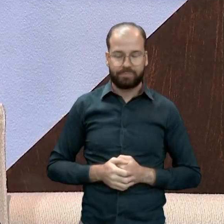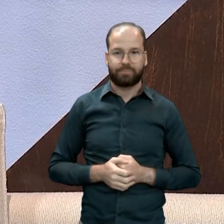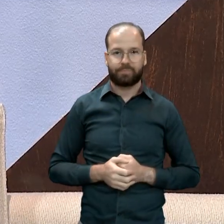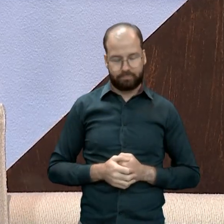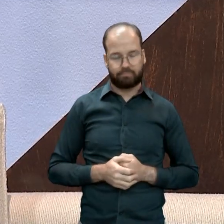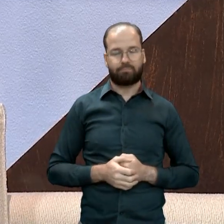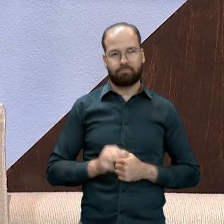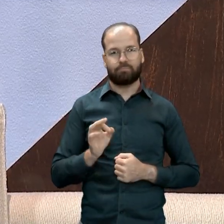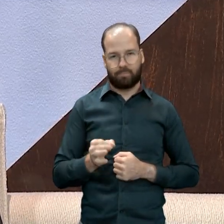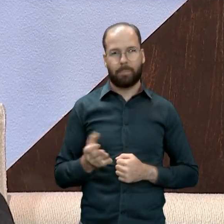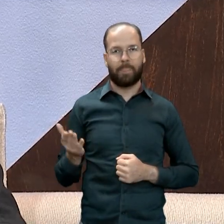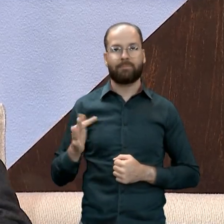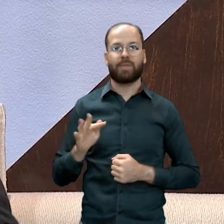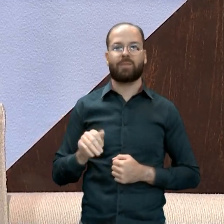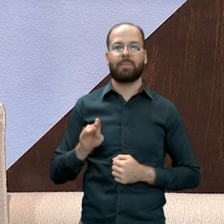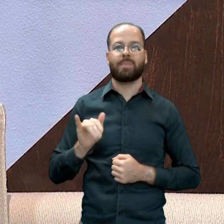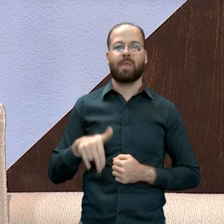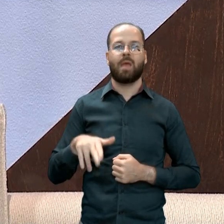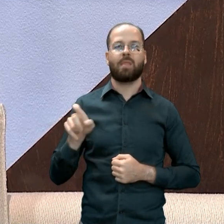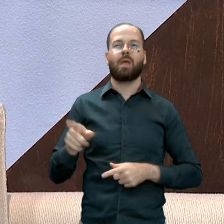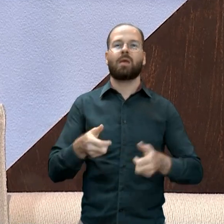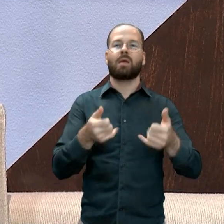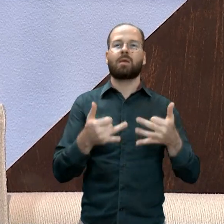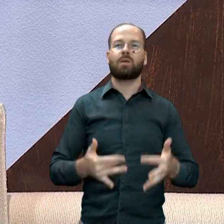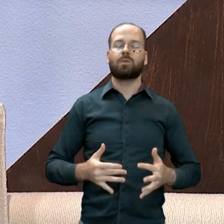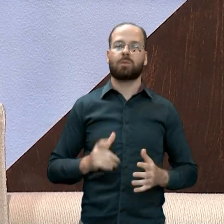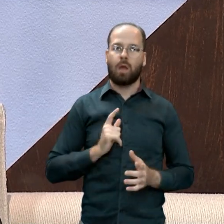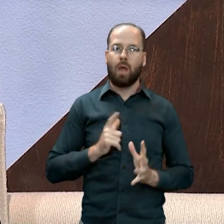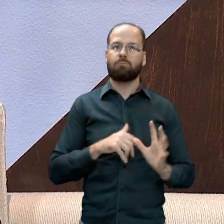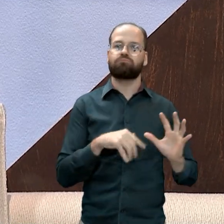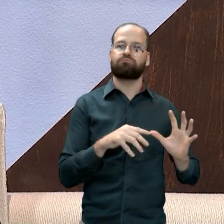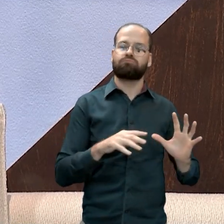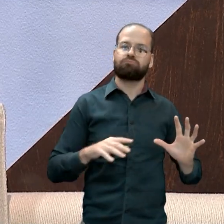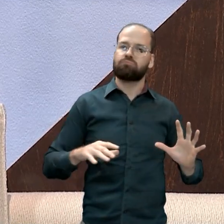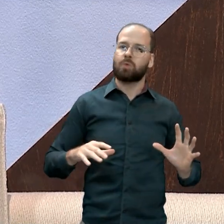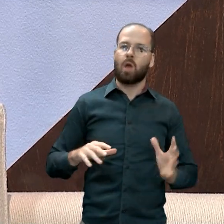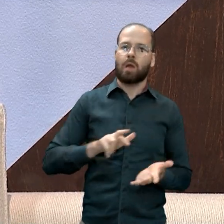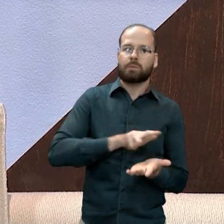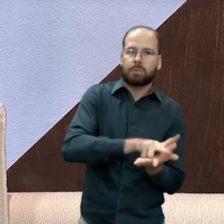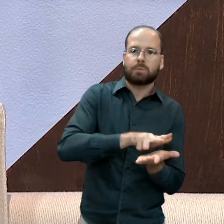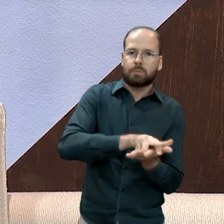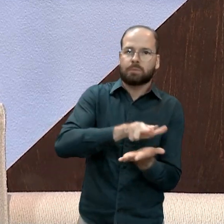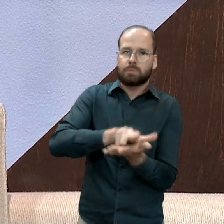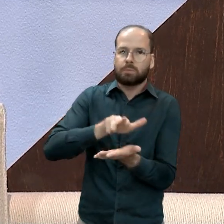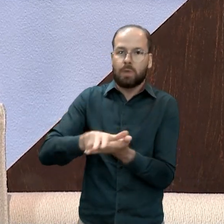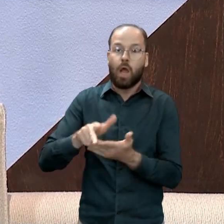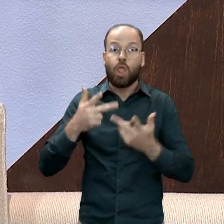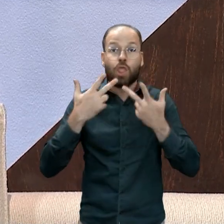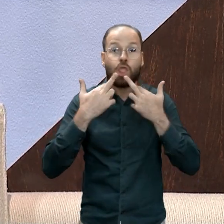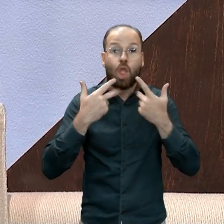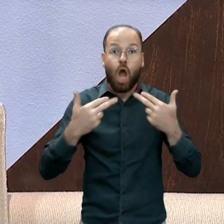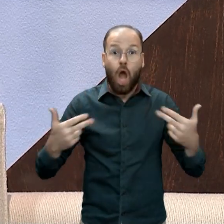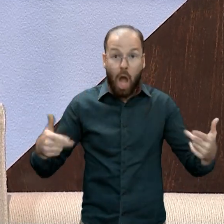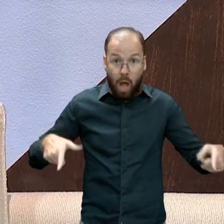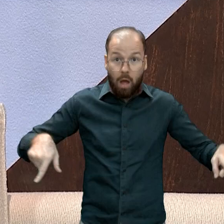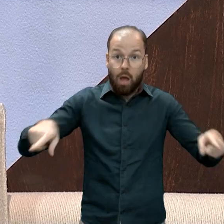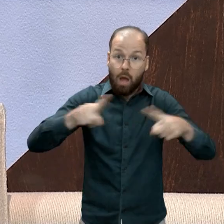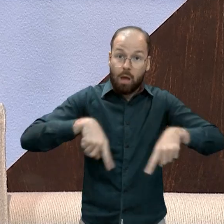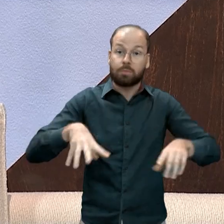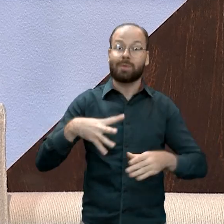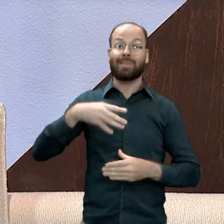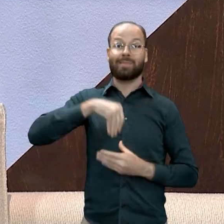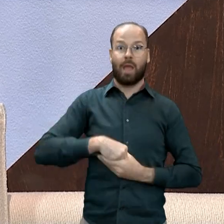conjunto de tecnologias inovativas que vem muito bem para a engenharia de construção, ela